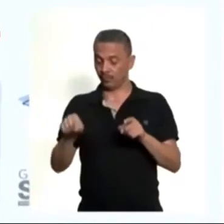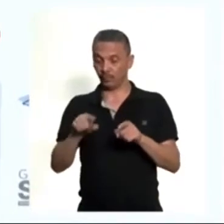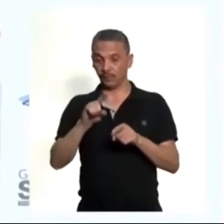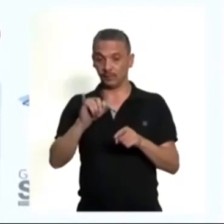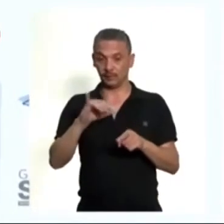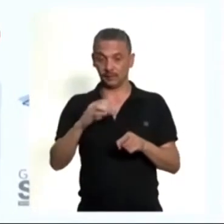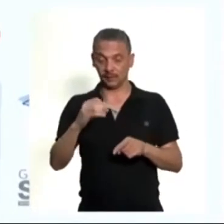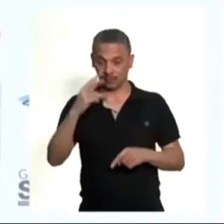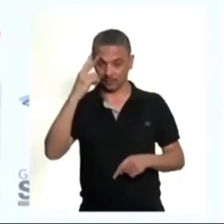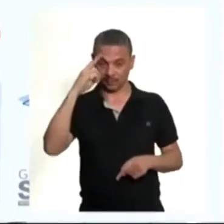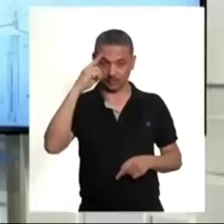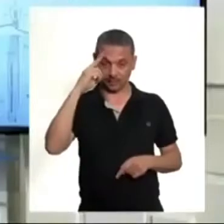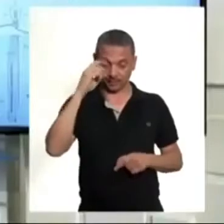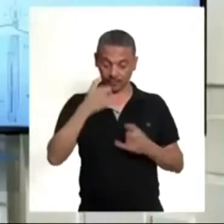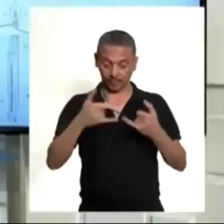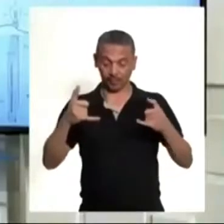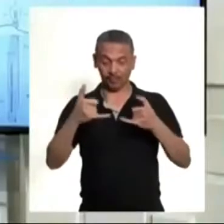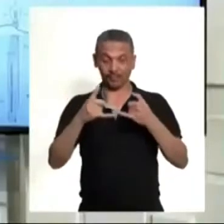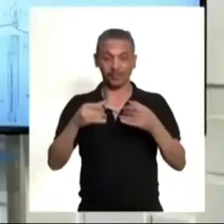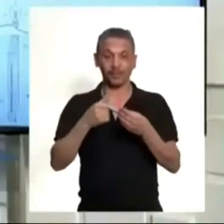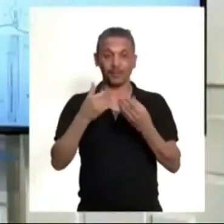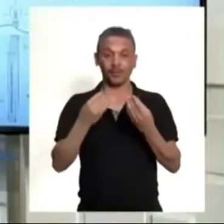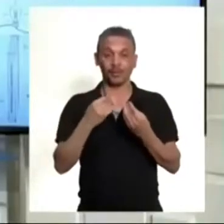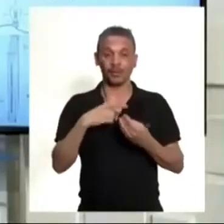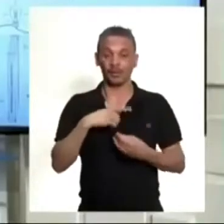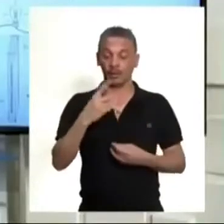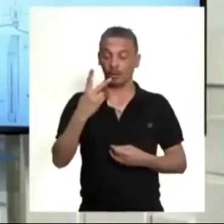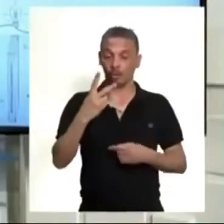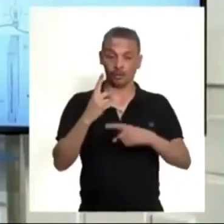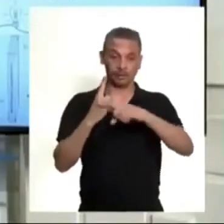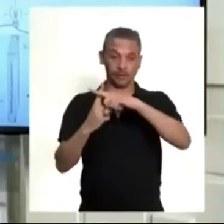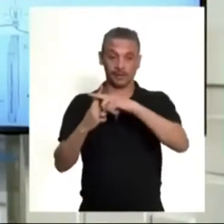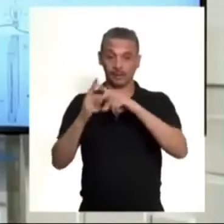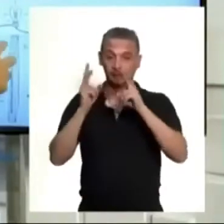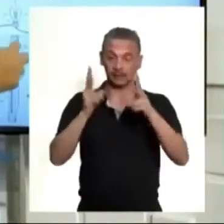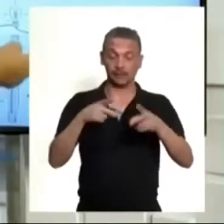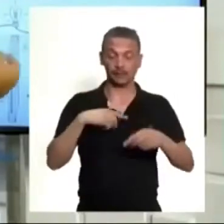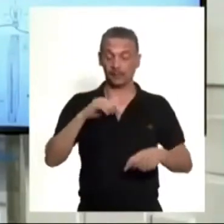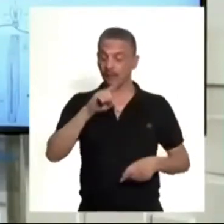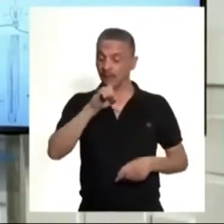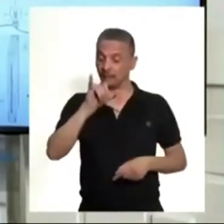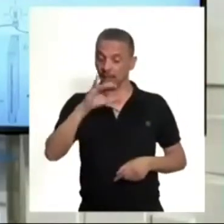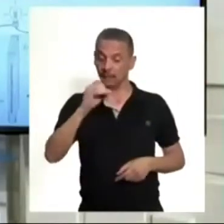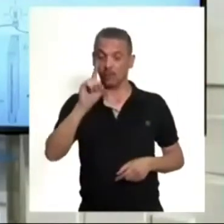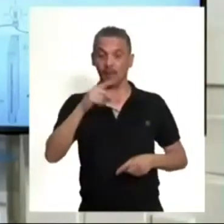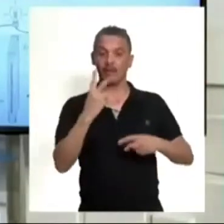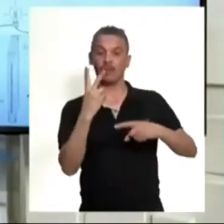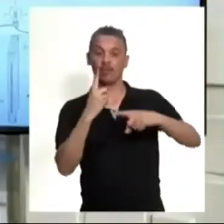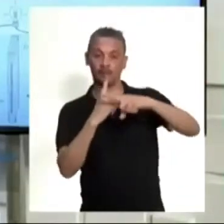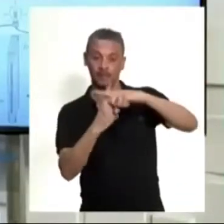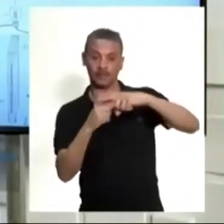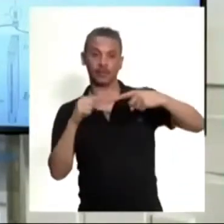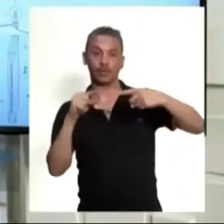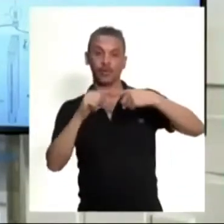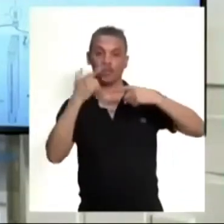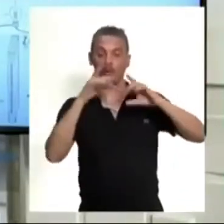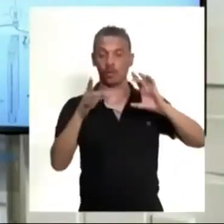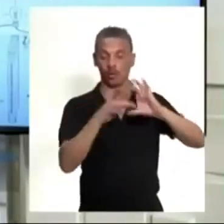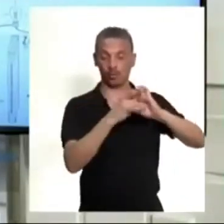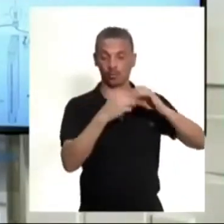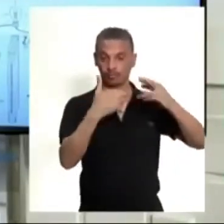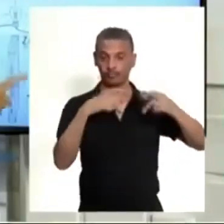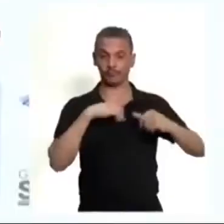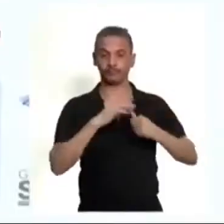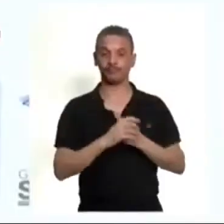zinco, Renner? Lembra que nós vimos agora mesmo, na pilha de Daniel? O zinco é sempre 2+, quando ele está associado a alguma outra coisa. Então aqui ele vai para